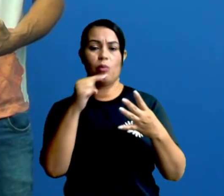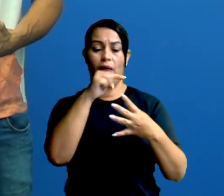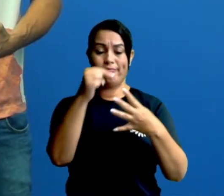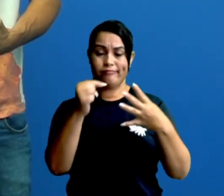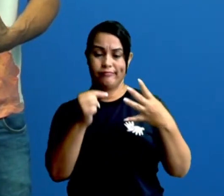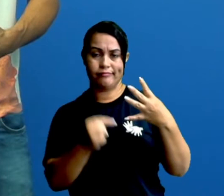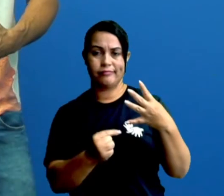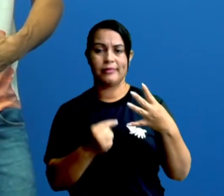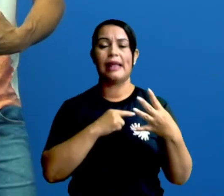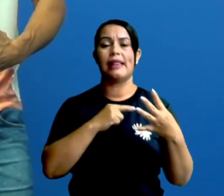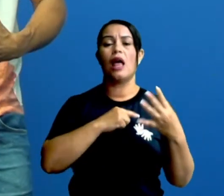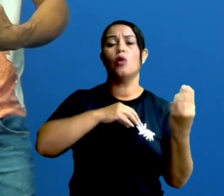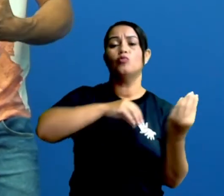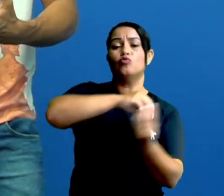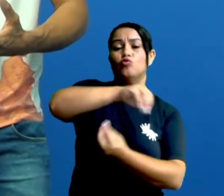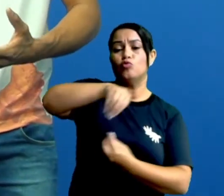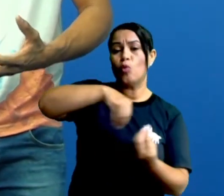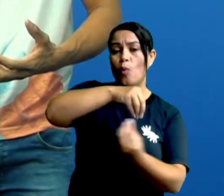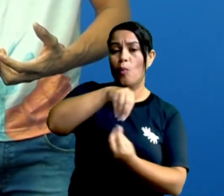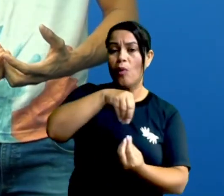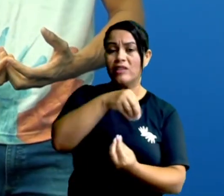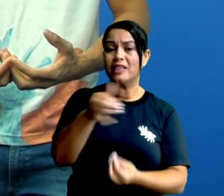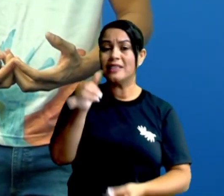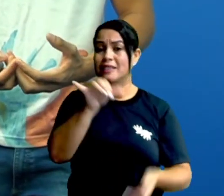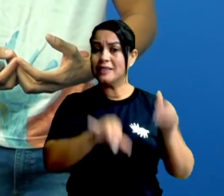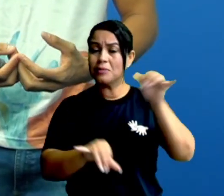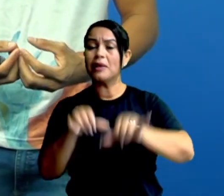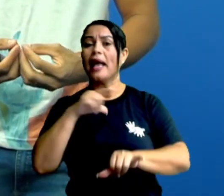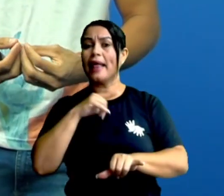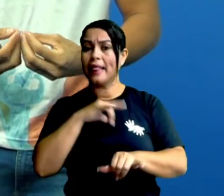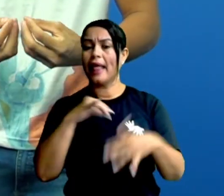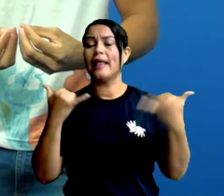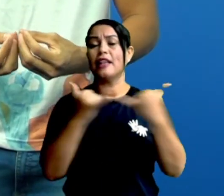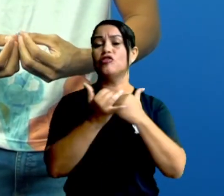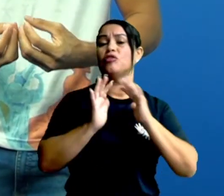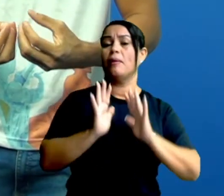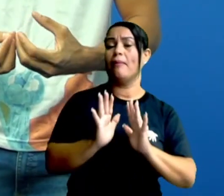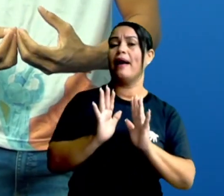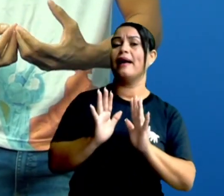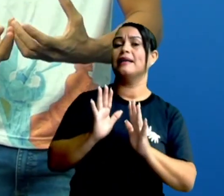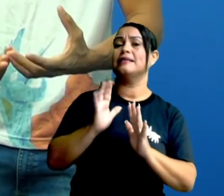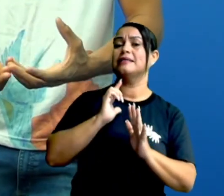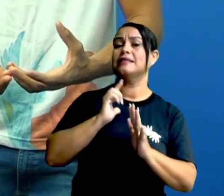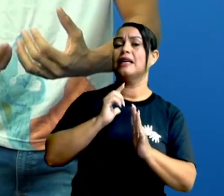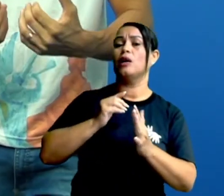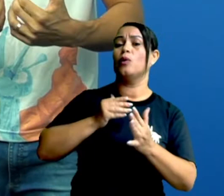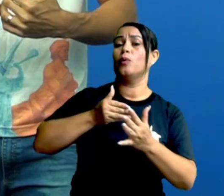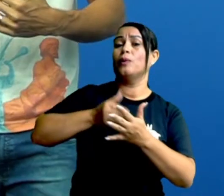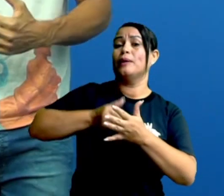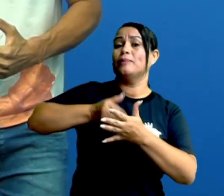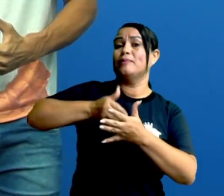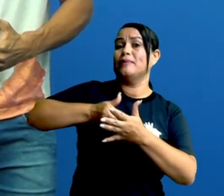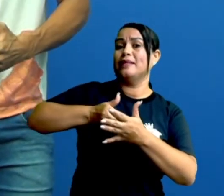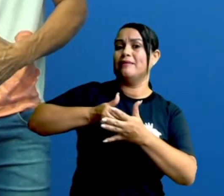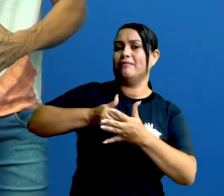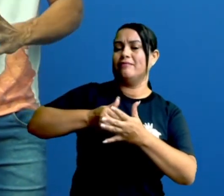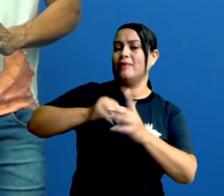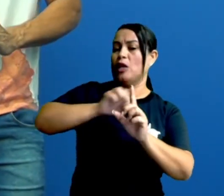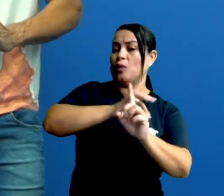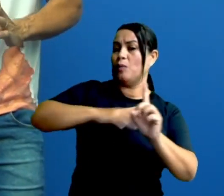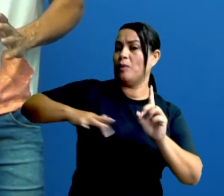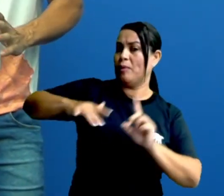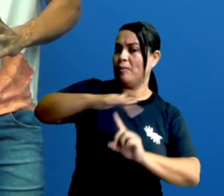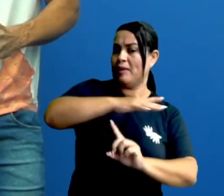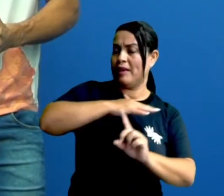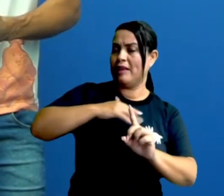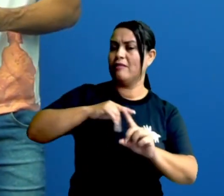componentes, tá certo? Que produzem energia, só que eles têm uma reserva limitada no meio ambiente. Vai chegar